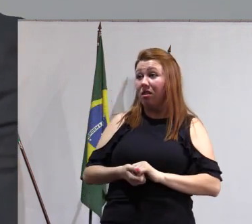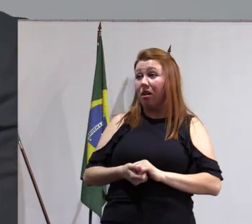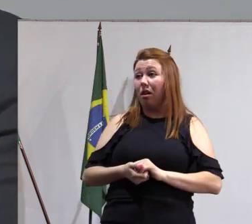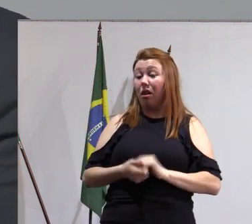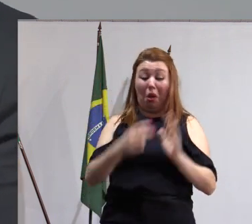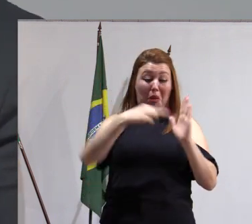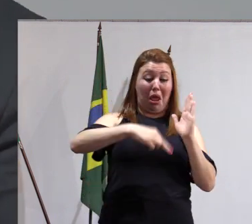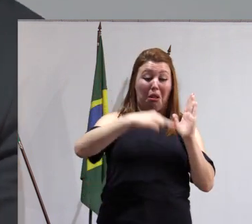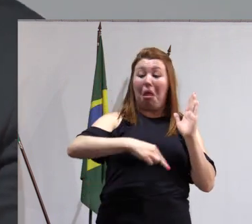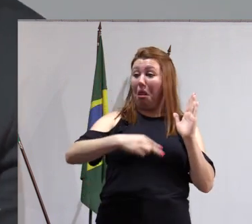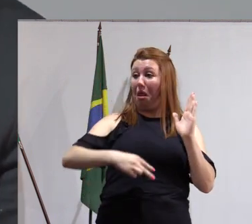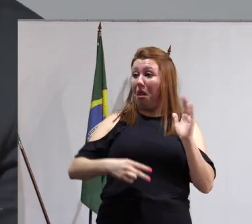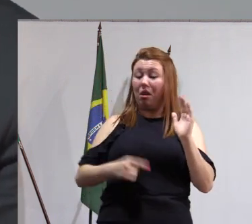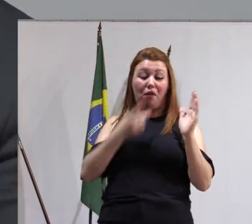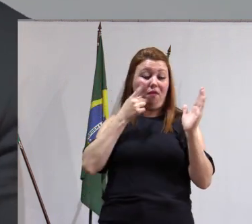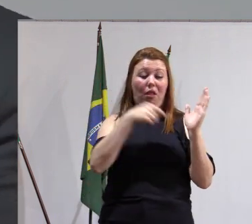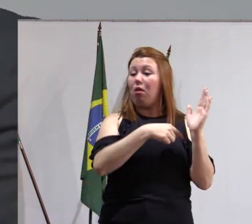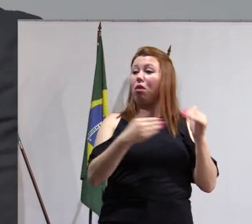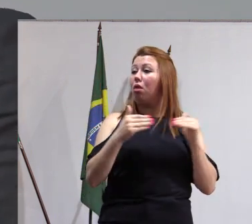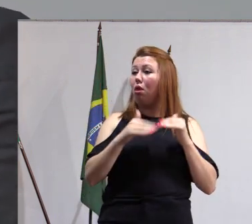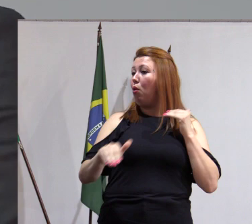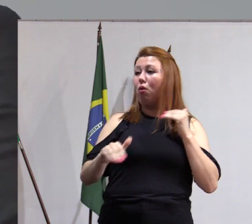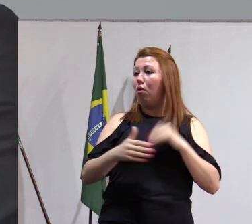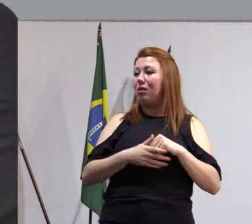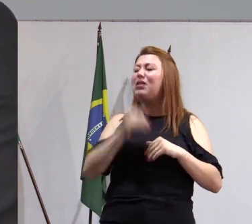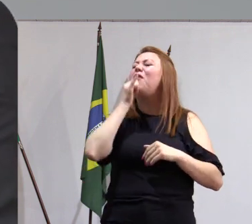Adianta? Porque se eu disser para você que a cláusula